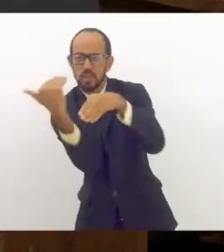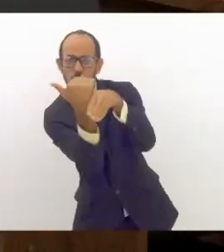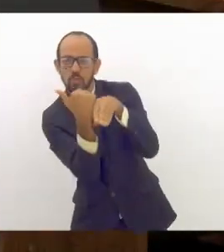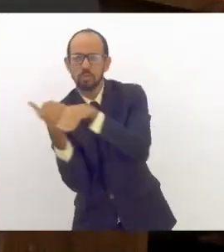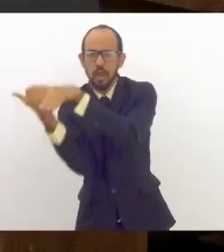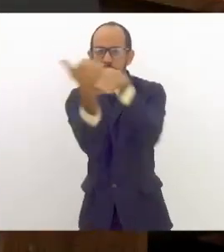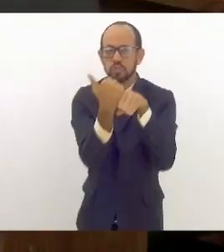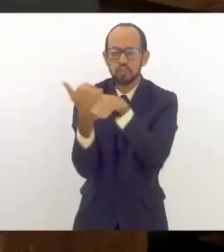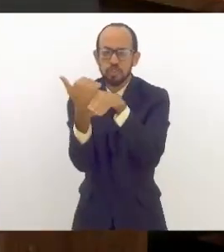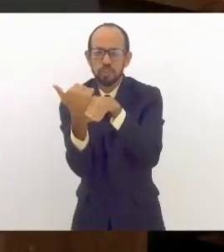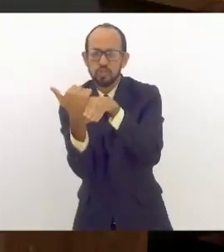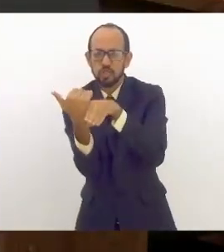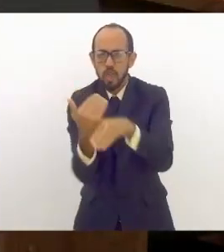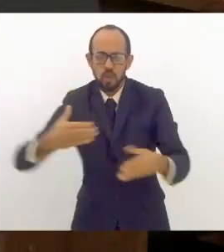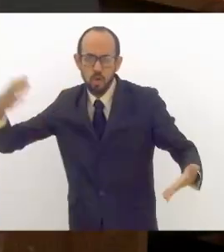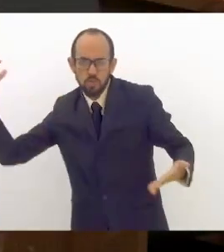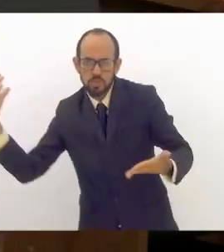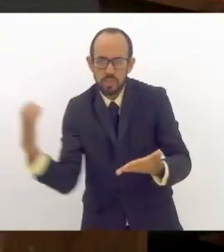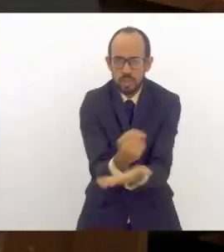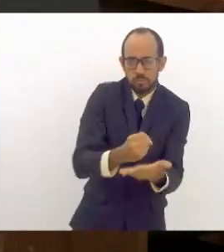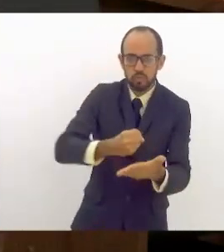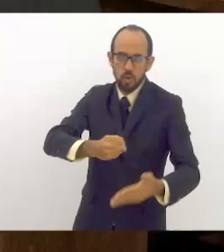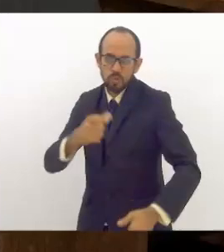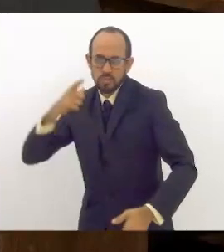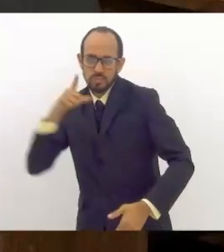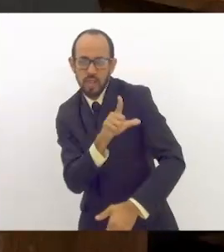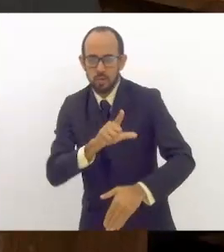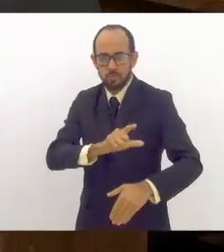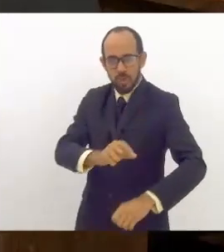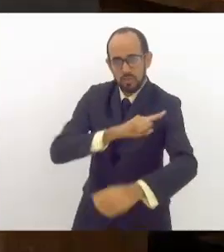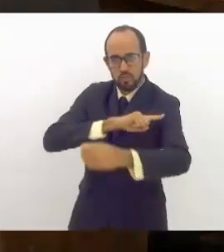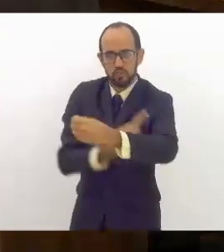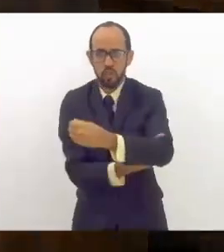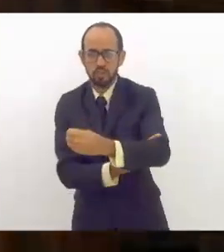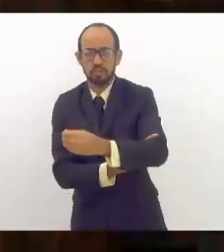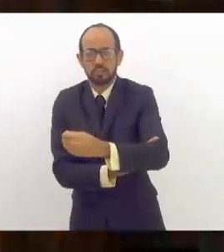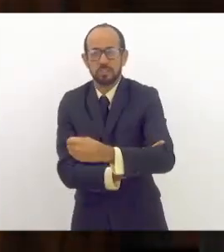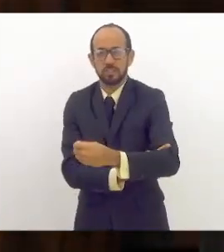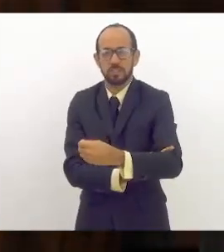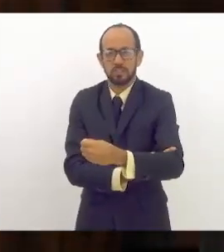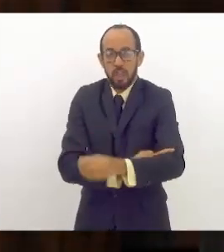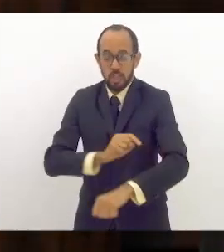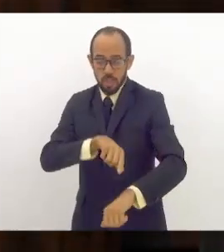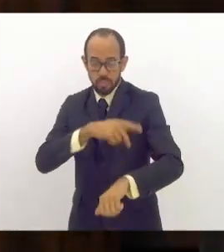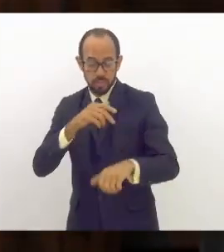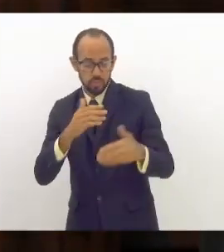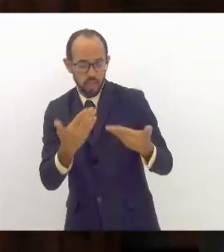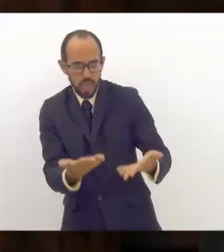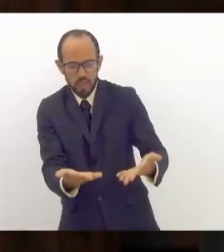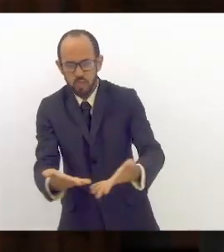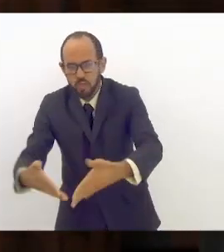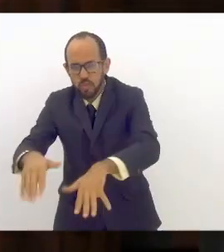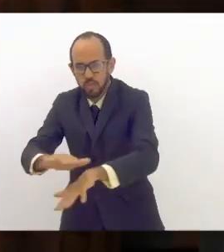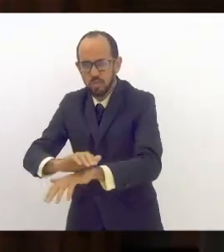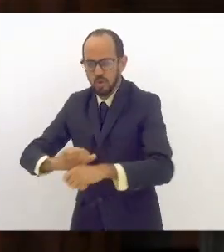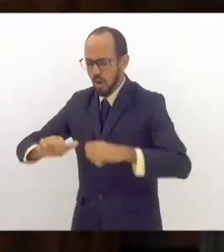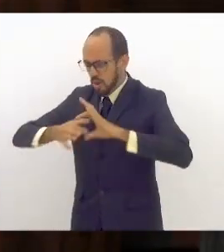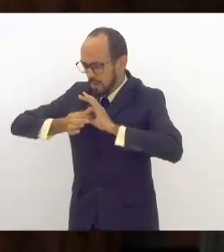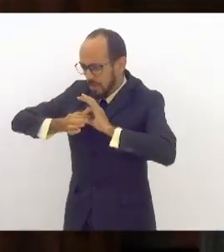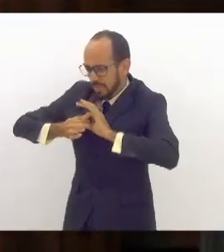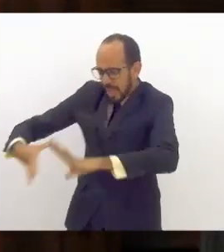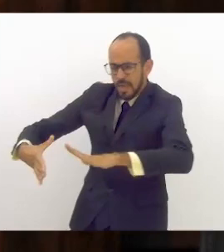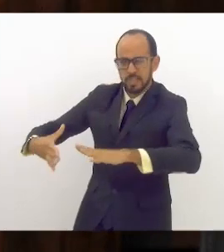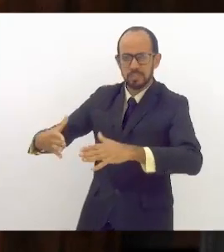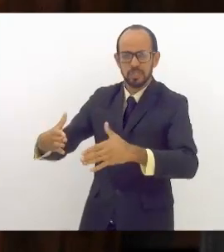essa igualdade conseguimos conquistar com braço forte em que eu sei